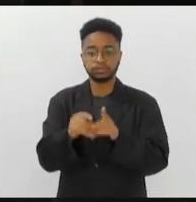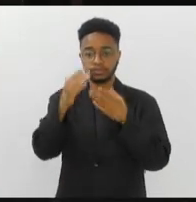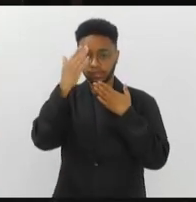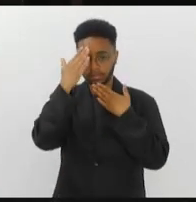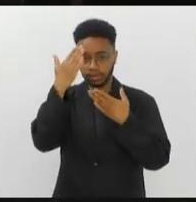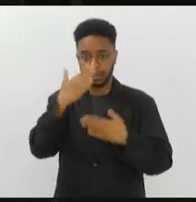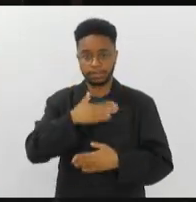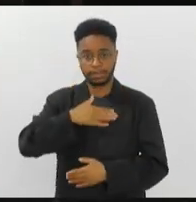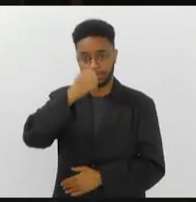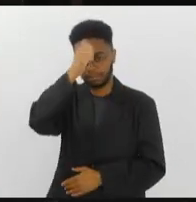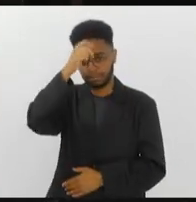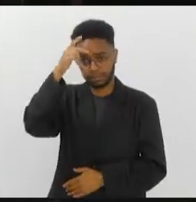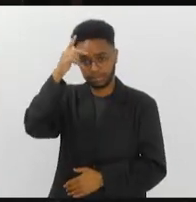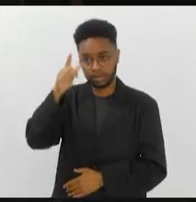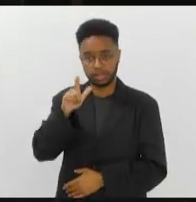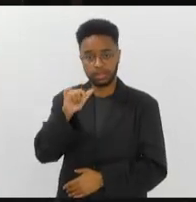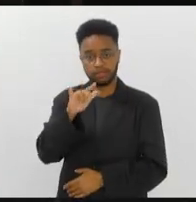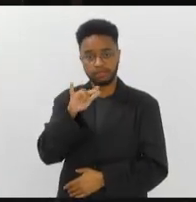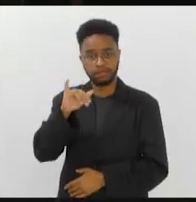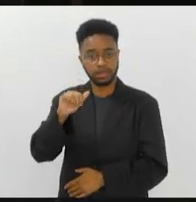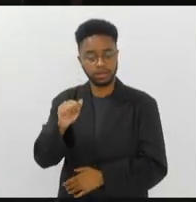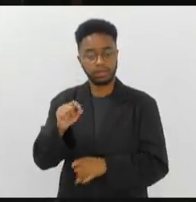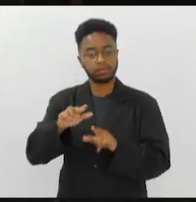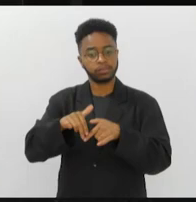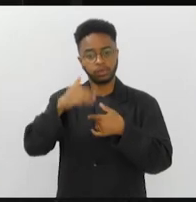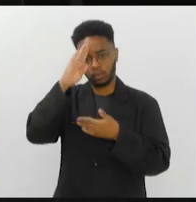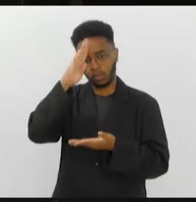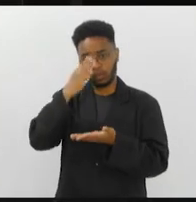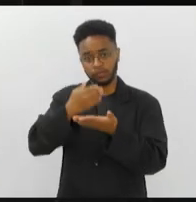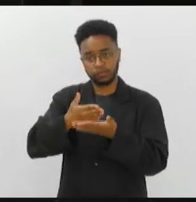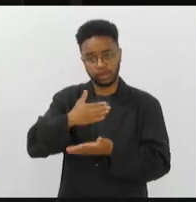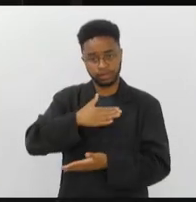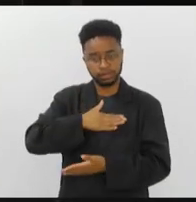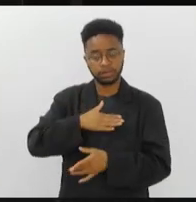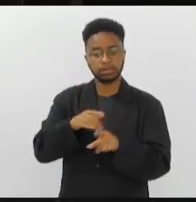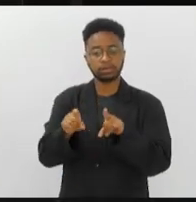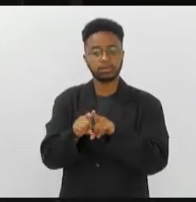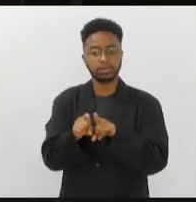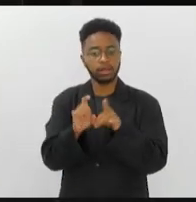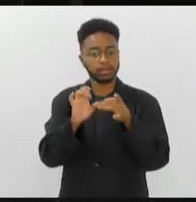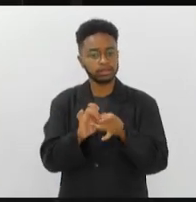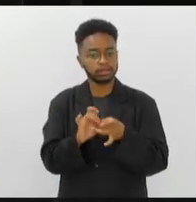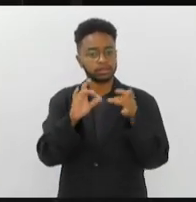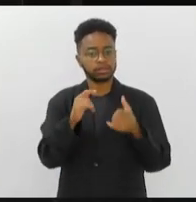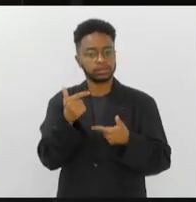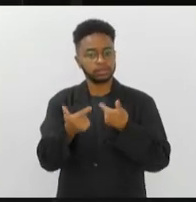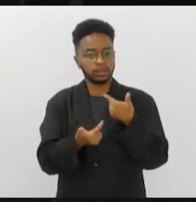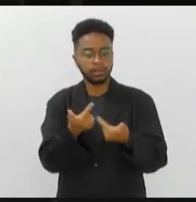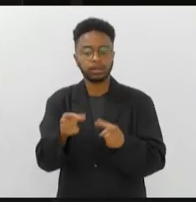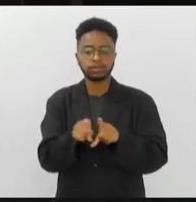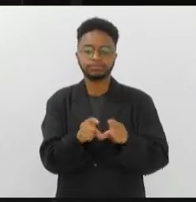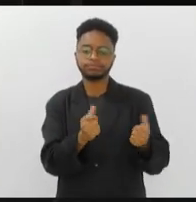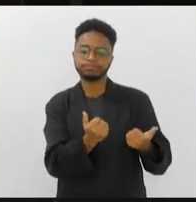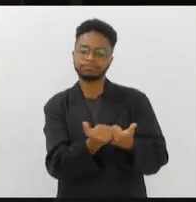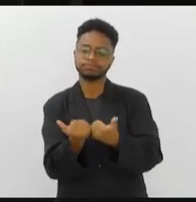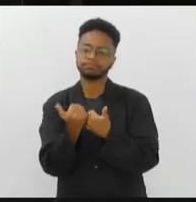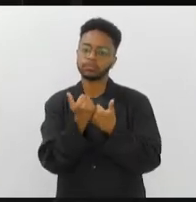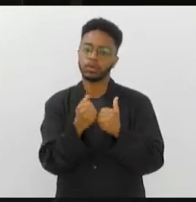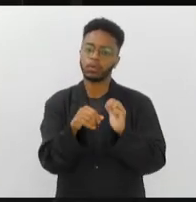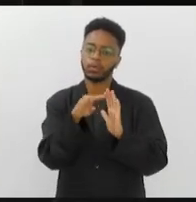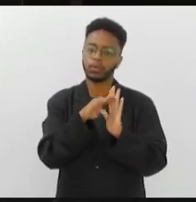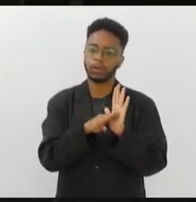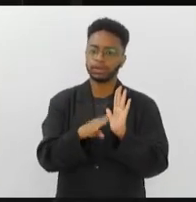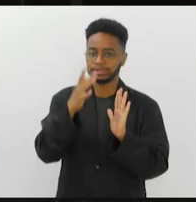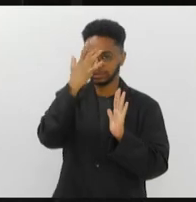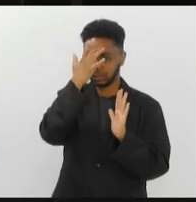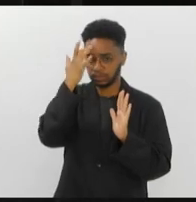minha prefeita, Lívia, pela confiança, pela liberdade, pelo trabalho e pelo suporte no programa de saúde